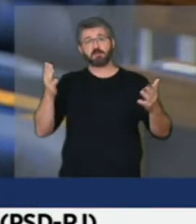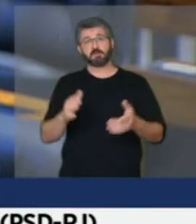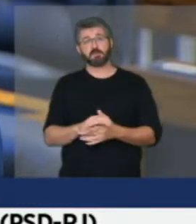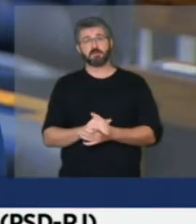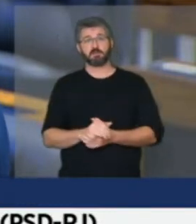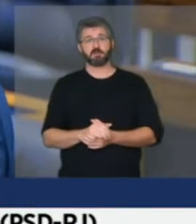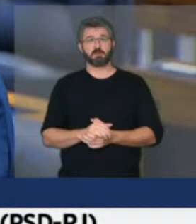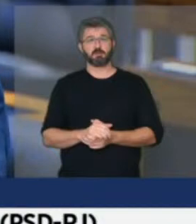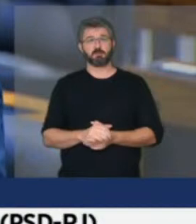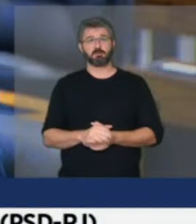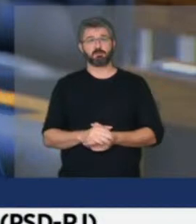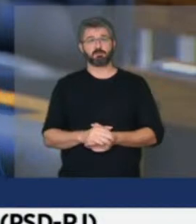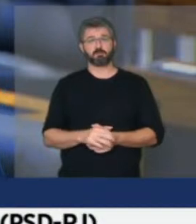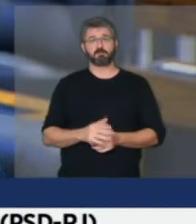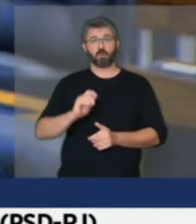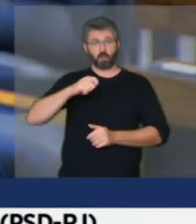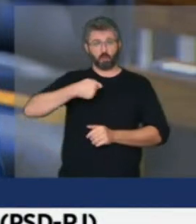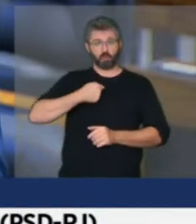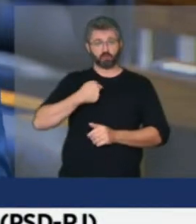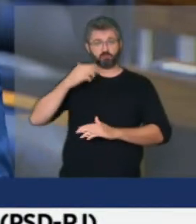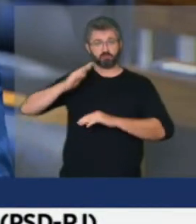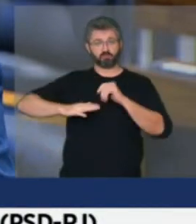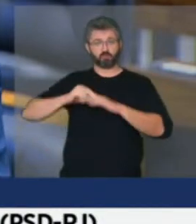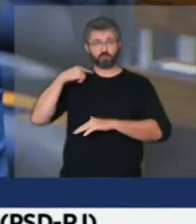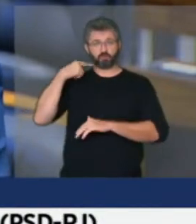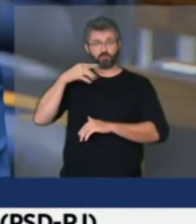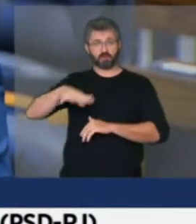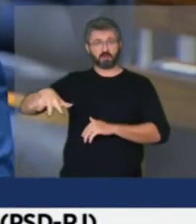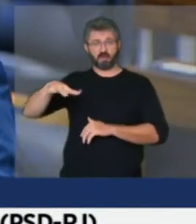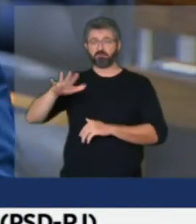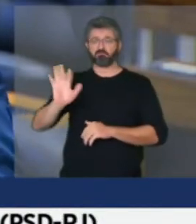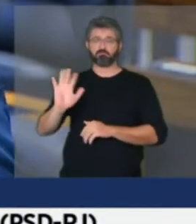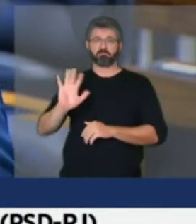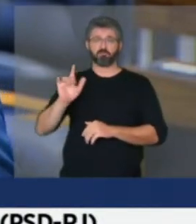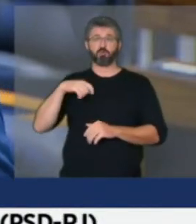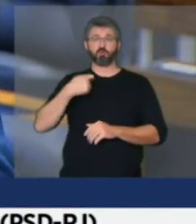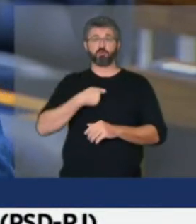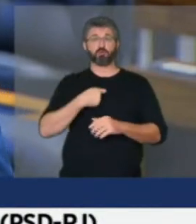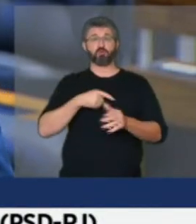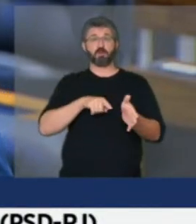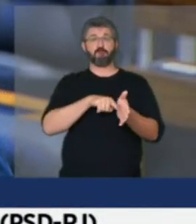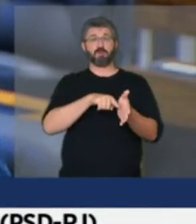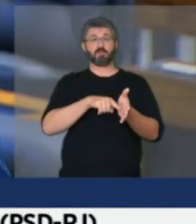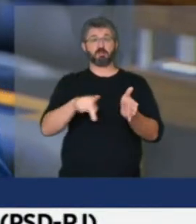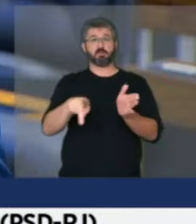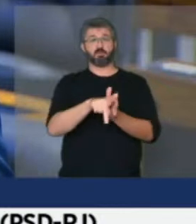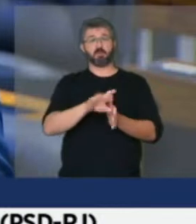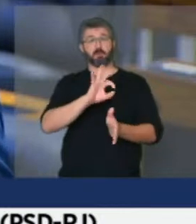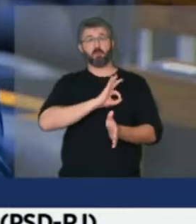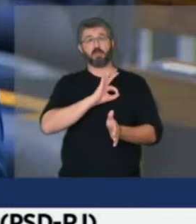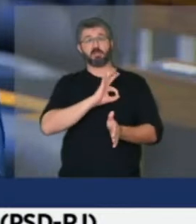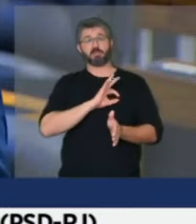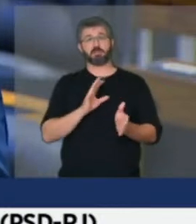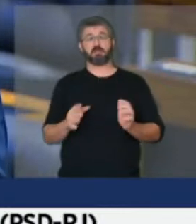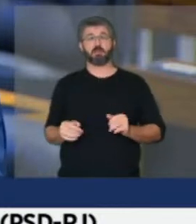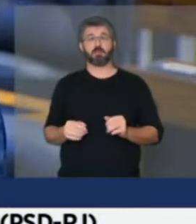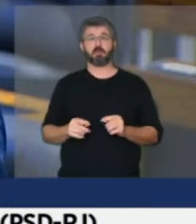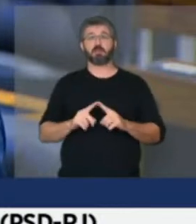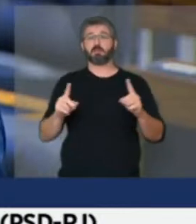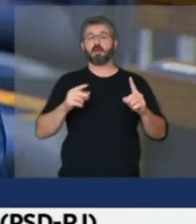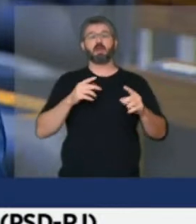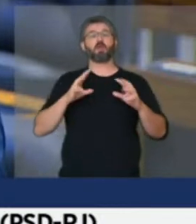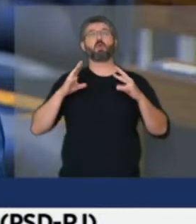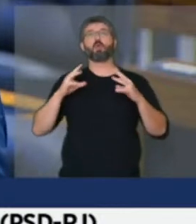presidente, eu não sou nenhum jurista, sou investigador de polícia, mas infelizmente todas as